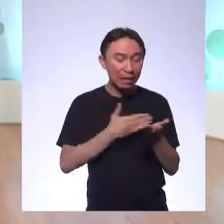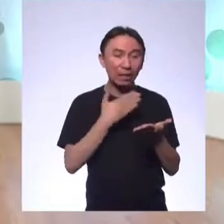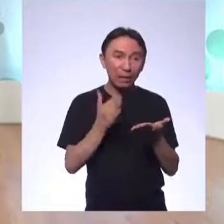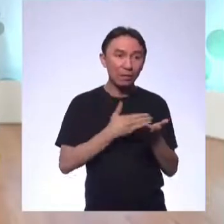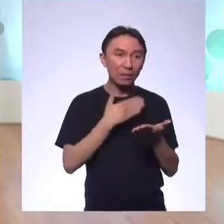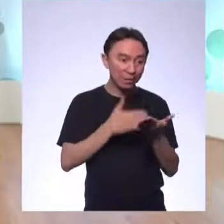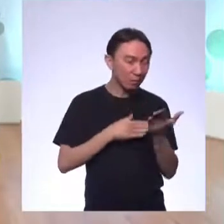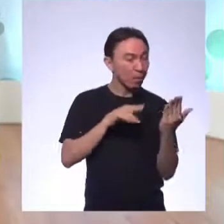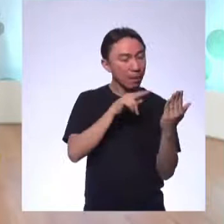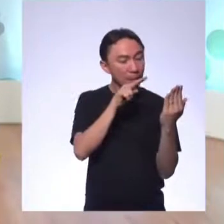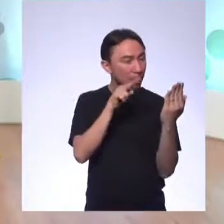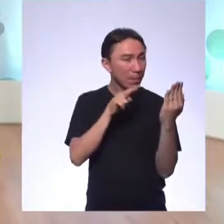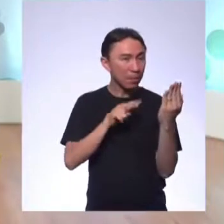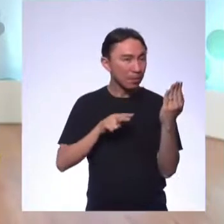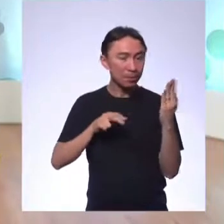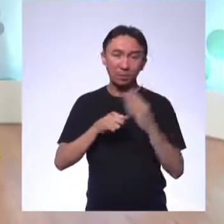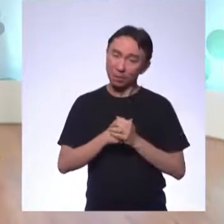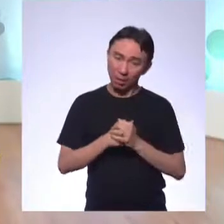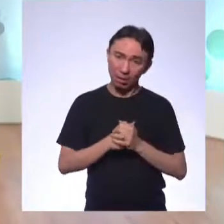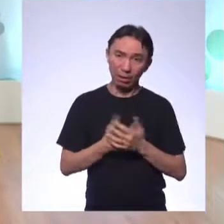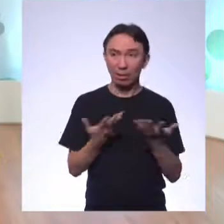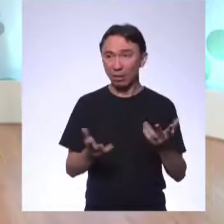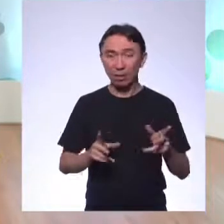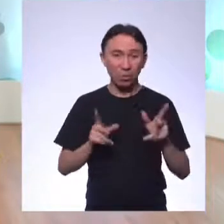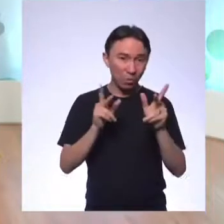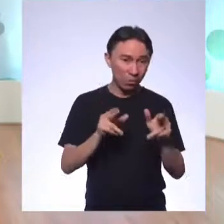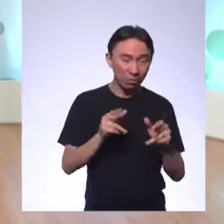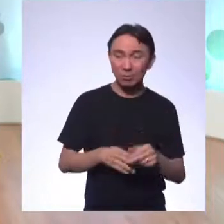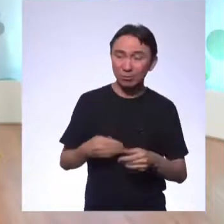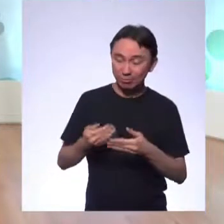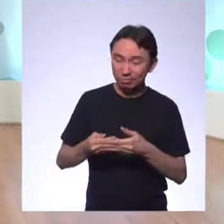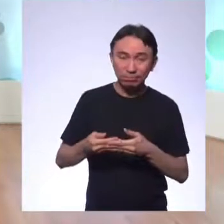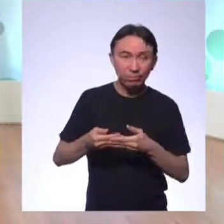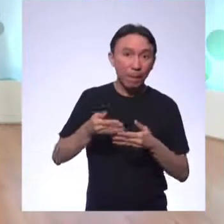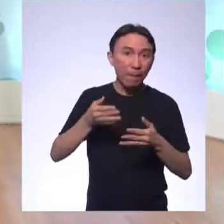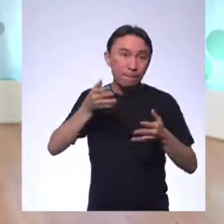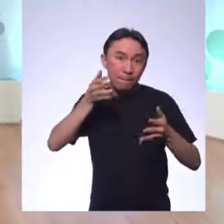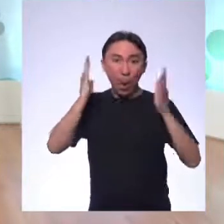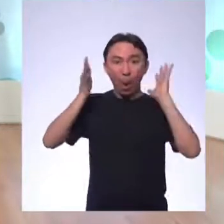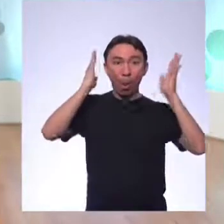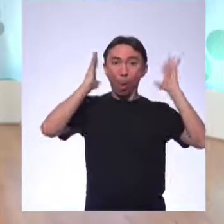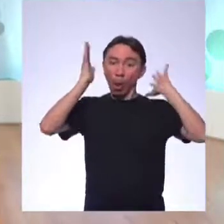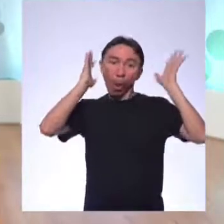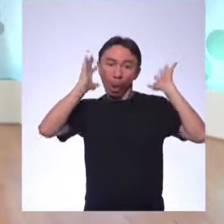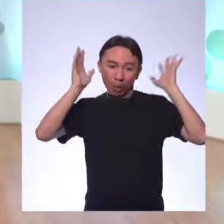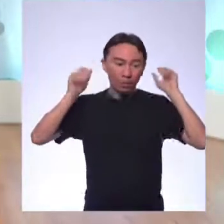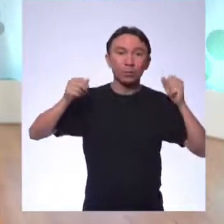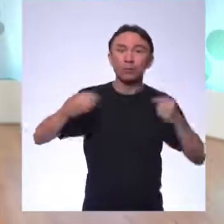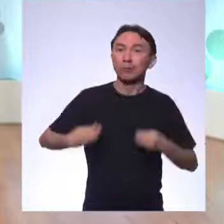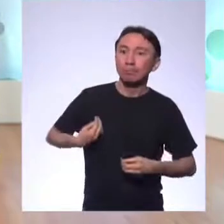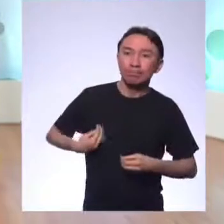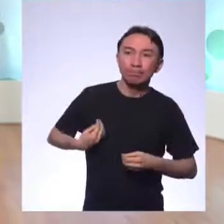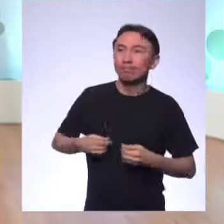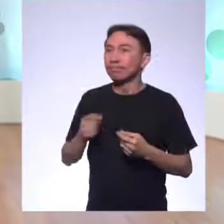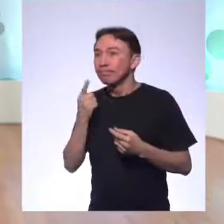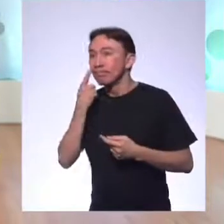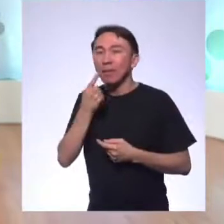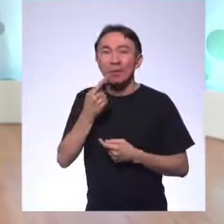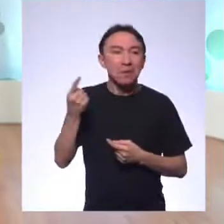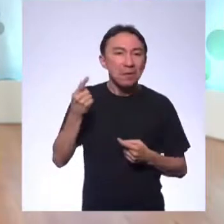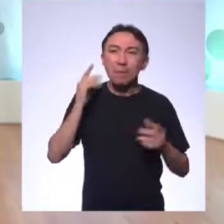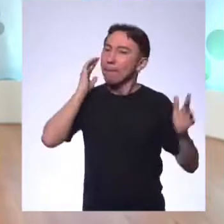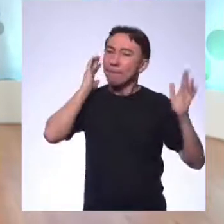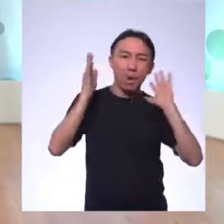loco, porque eu estou vivendo aquele momento de alguma forma, né? A imaginação nos leva para este Viagem mundo. ao tempo. Exato. E o que faremos hoje? Hoje